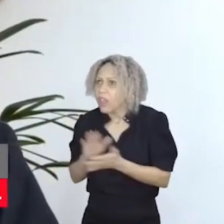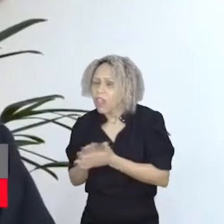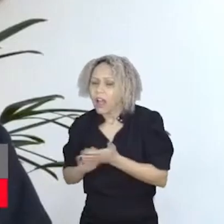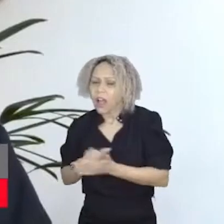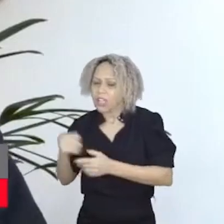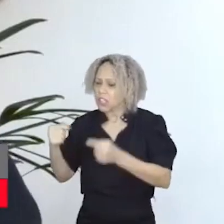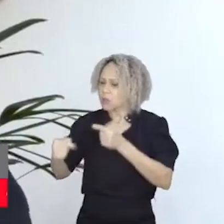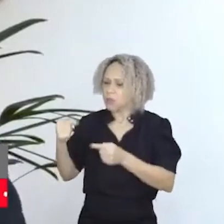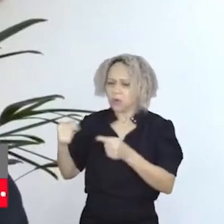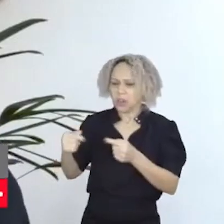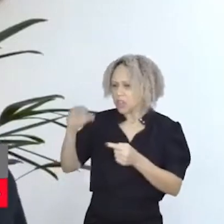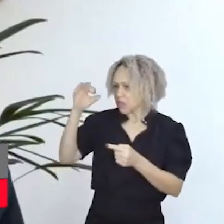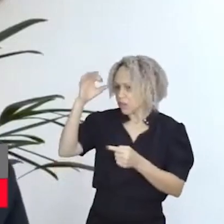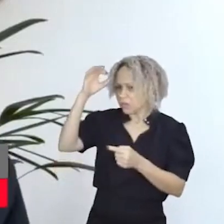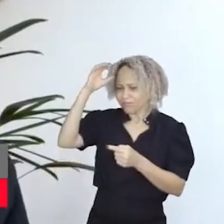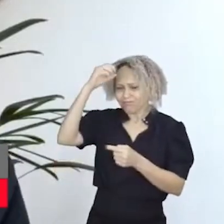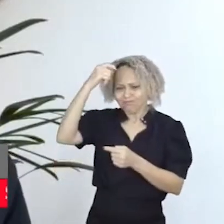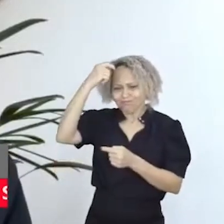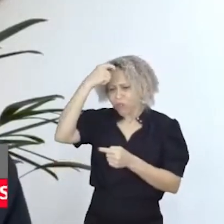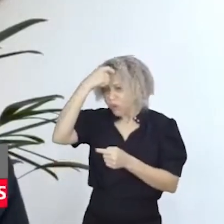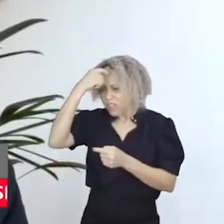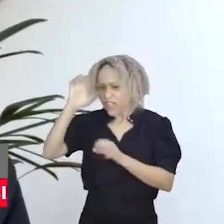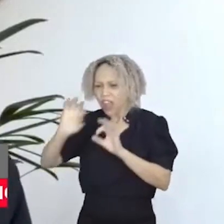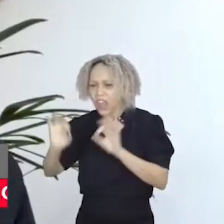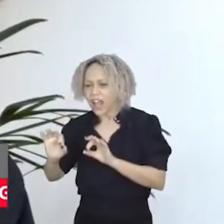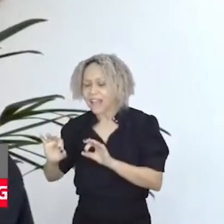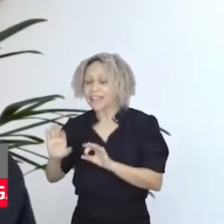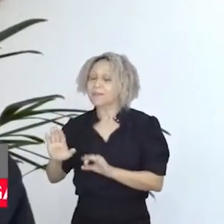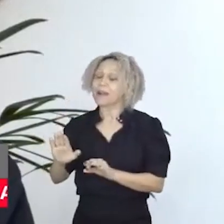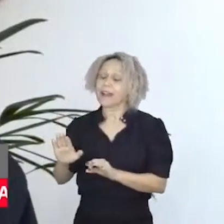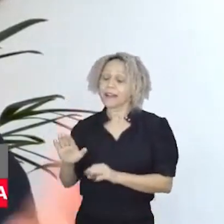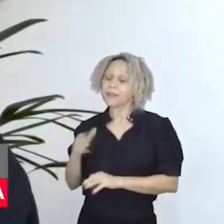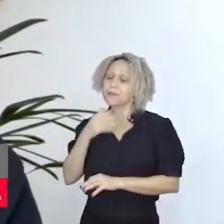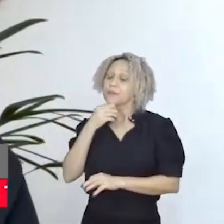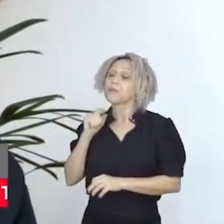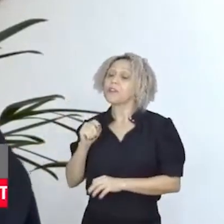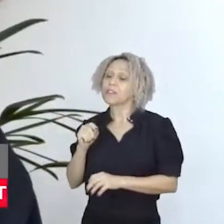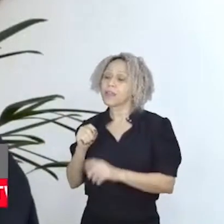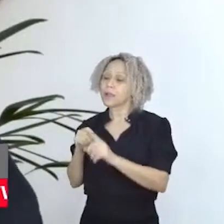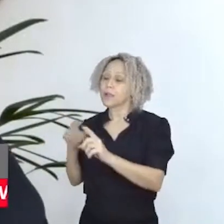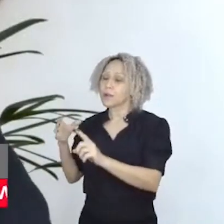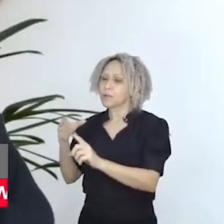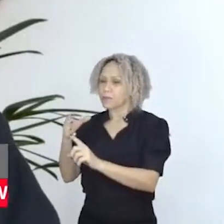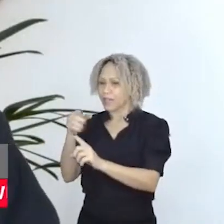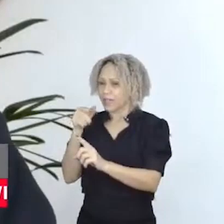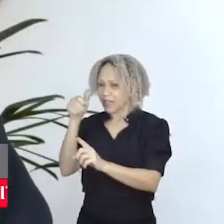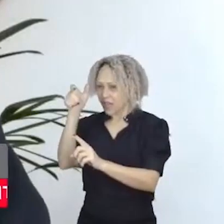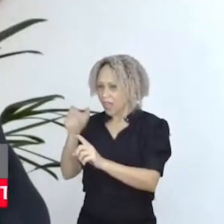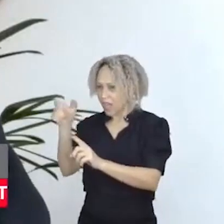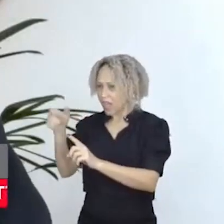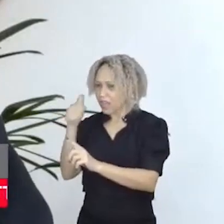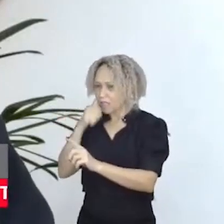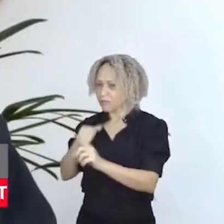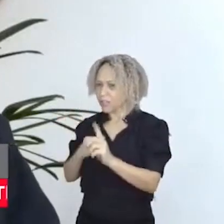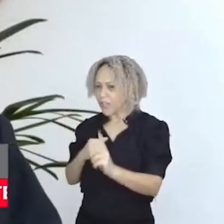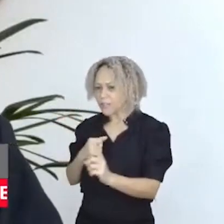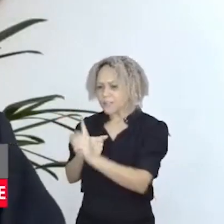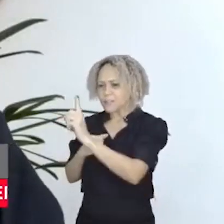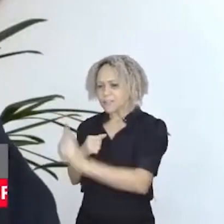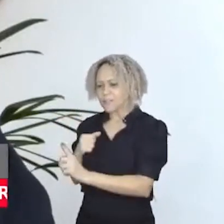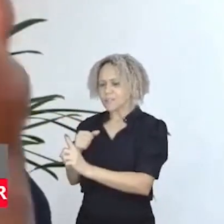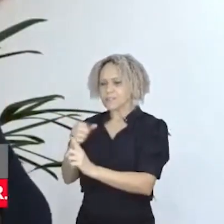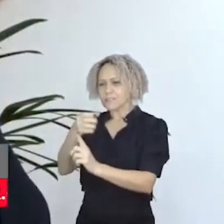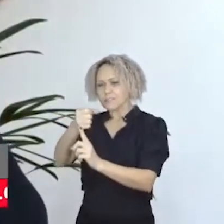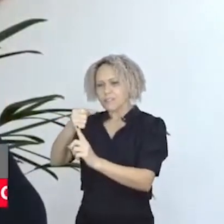se torna, porque a disputa política no sistema político brasileiro é muito dura, então